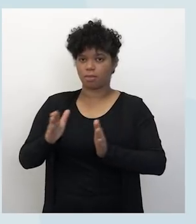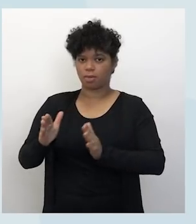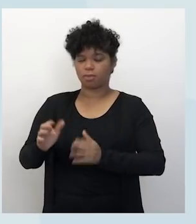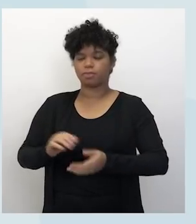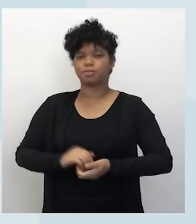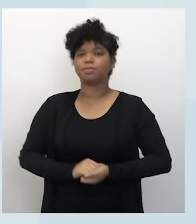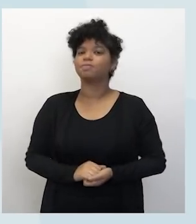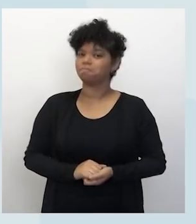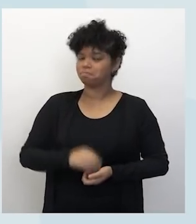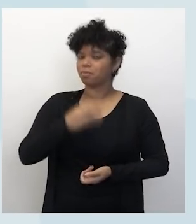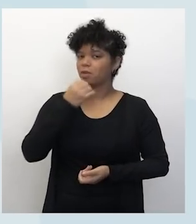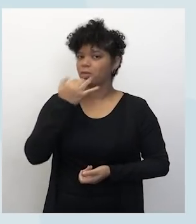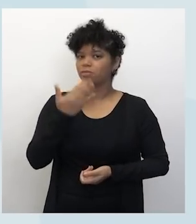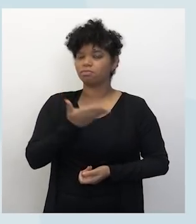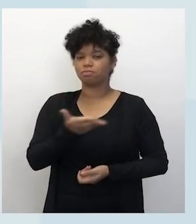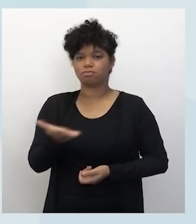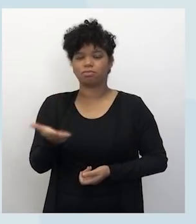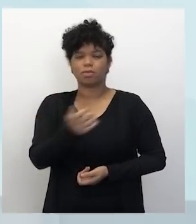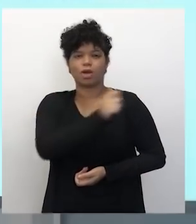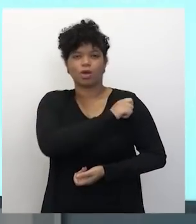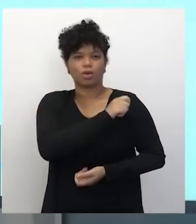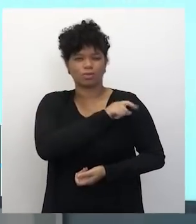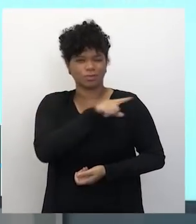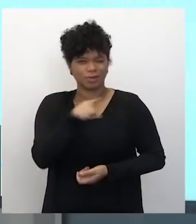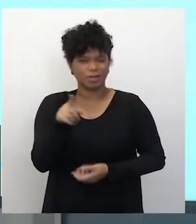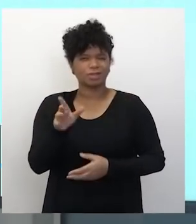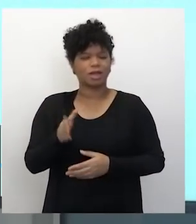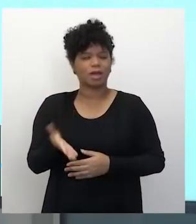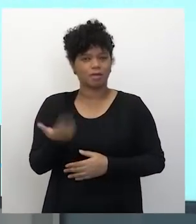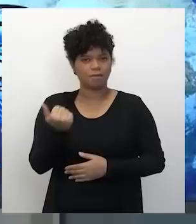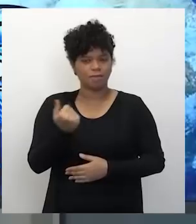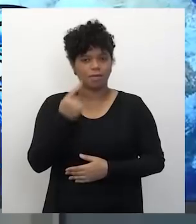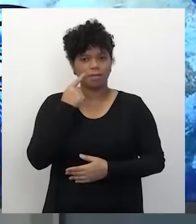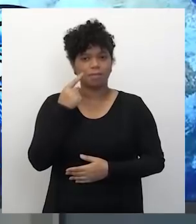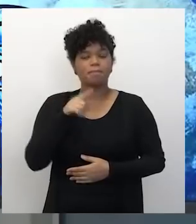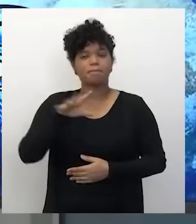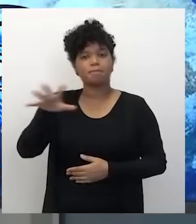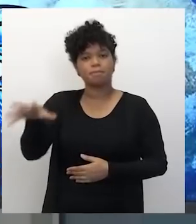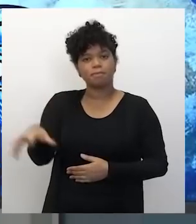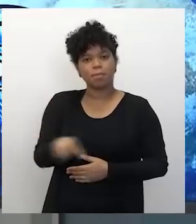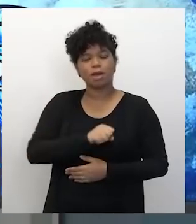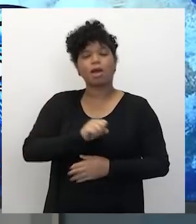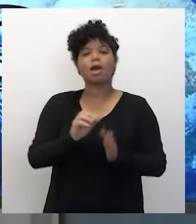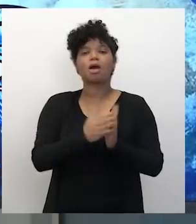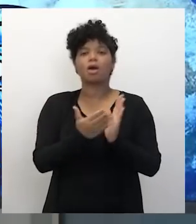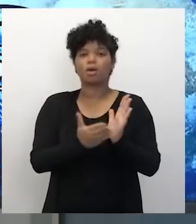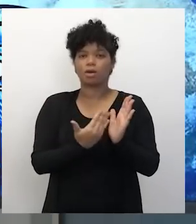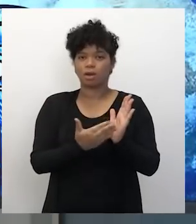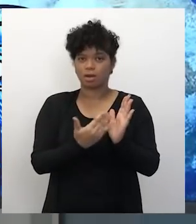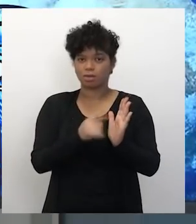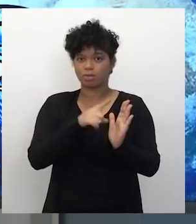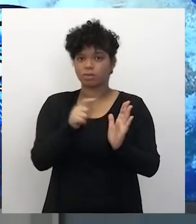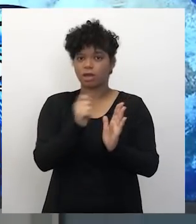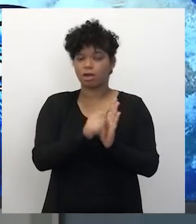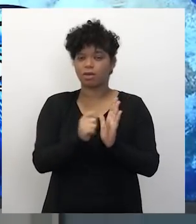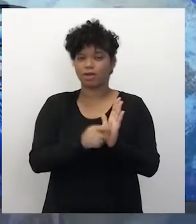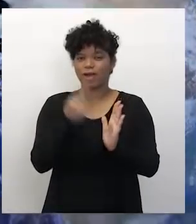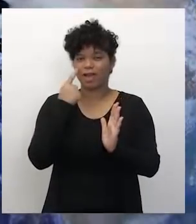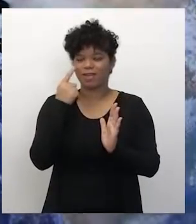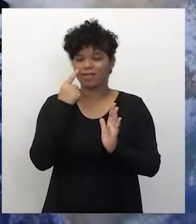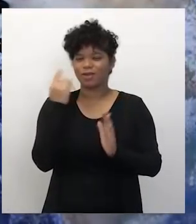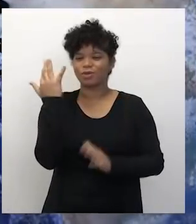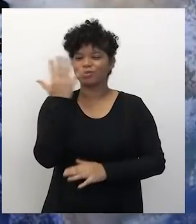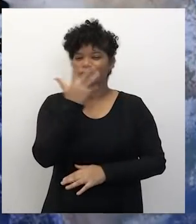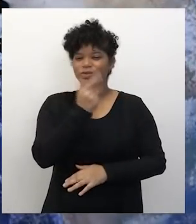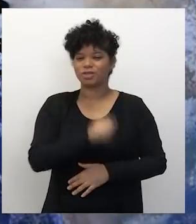Então, estudantes, já vão aí preparando o caderno de vocês para anotar. E olha que imagem linda que apareceu aqui,